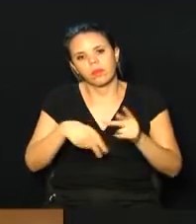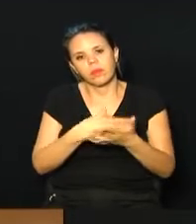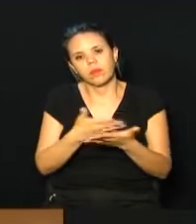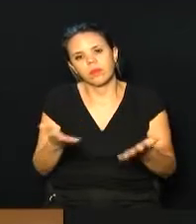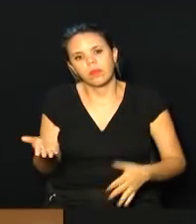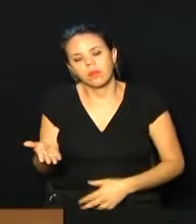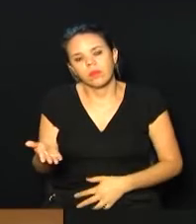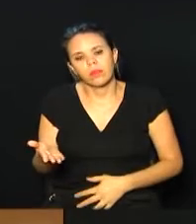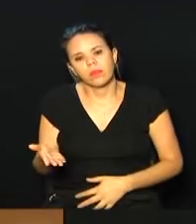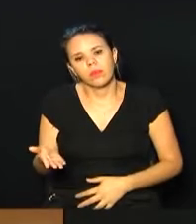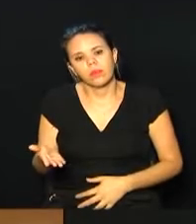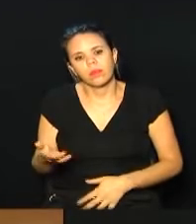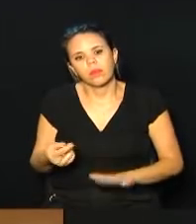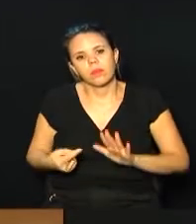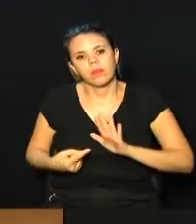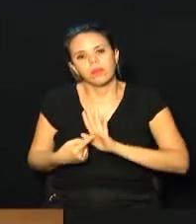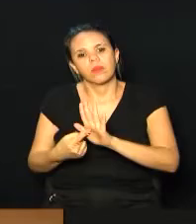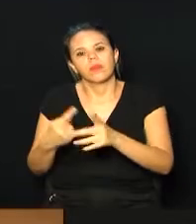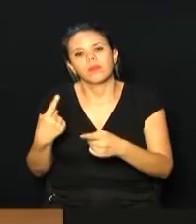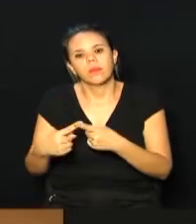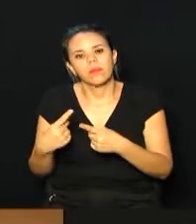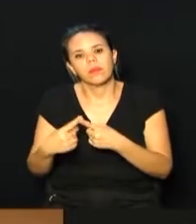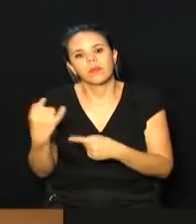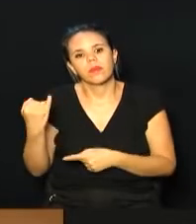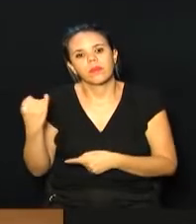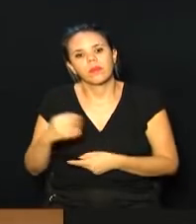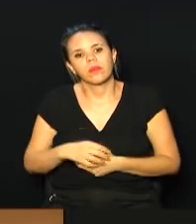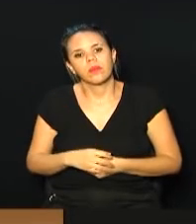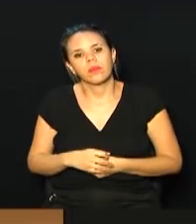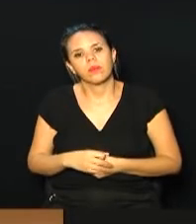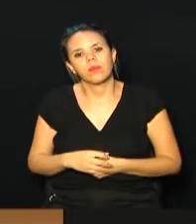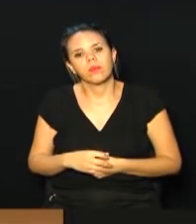pessoas, que mostrem por que é importante, né?